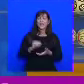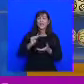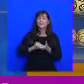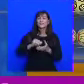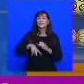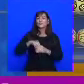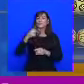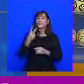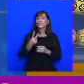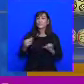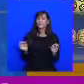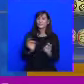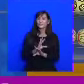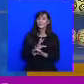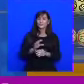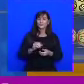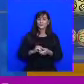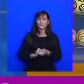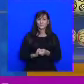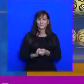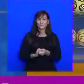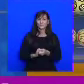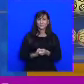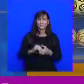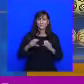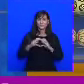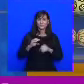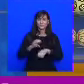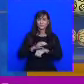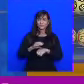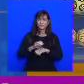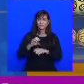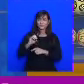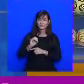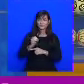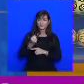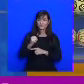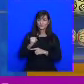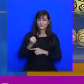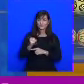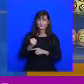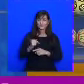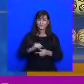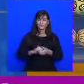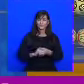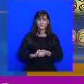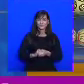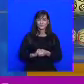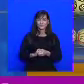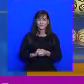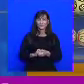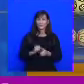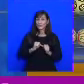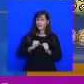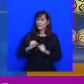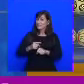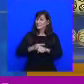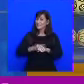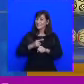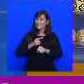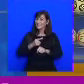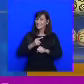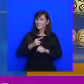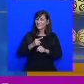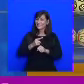Ainda faltam 2 números. Bola cinza número 08. Cinza 08. E pode ser